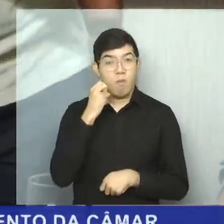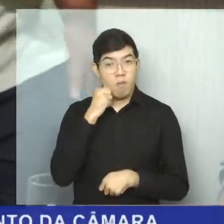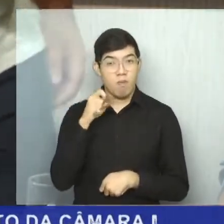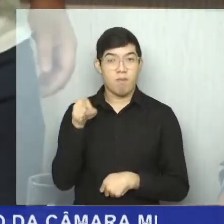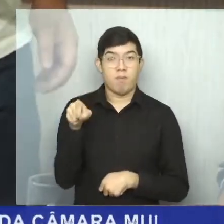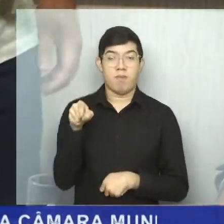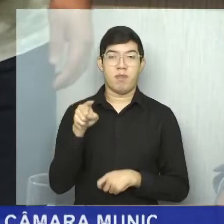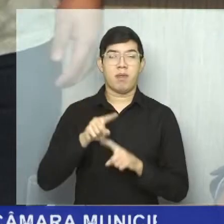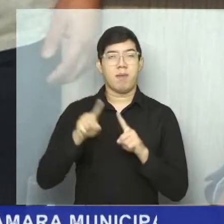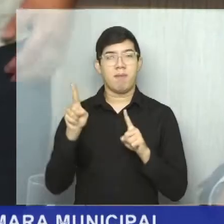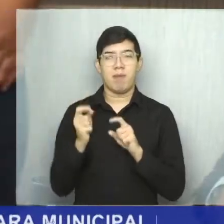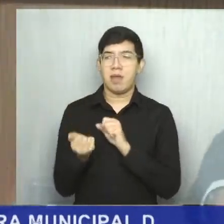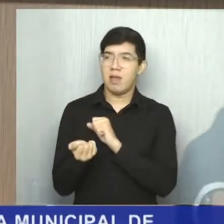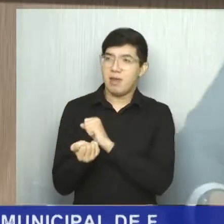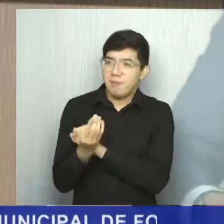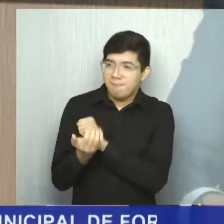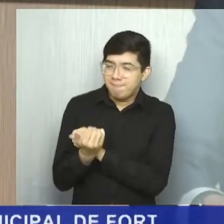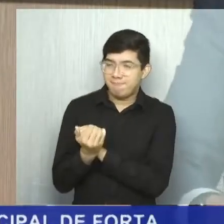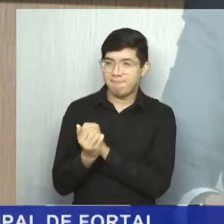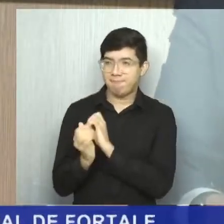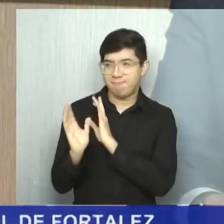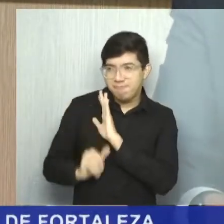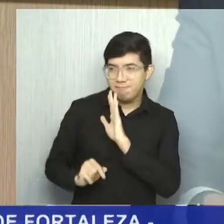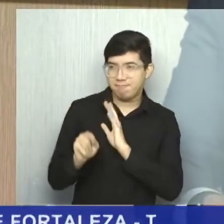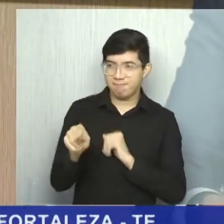bolso da pessoa física, como é que não paga?